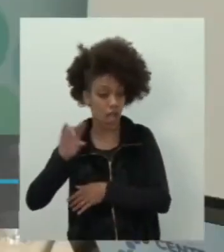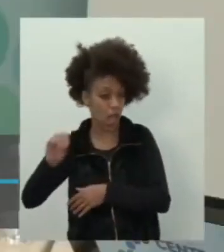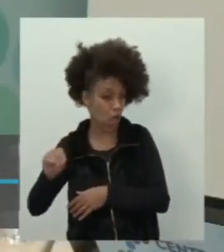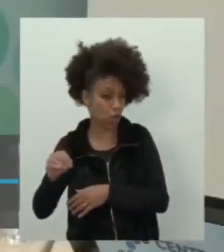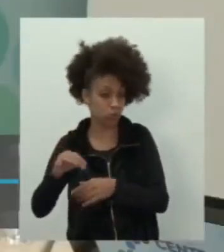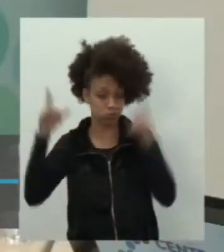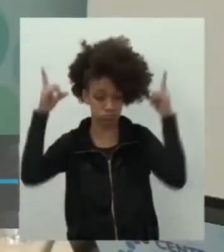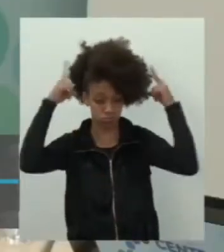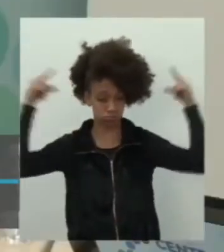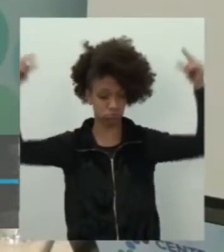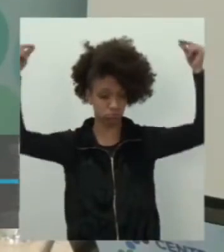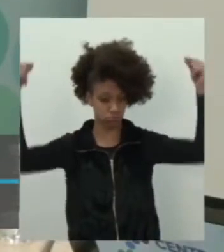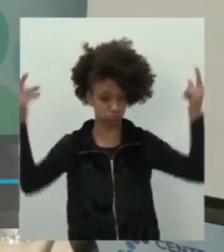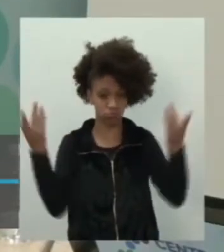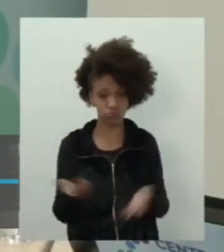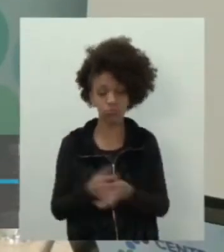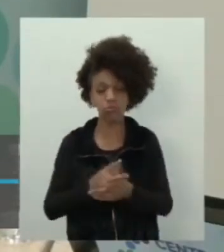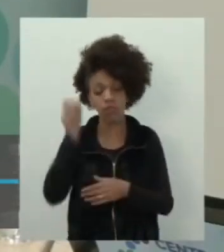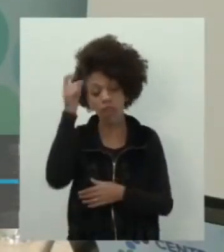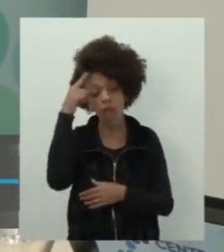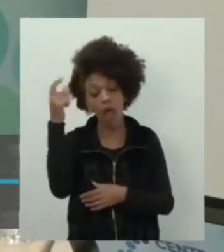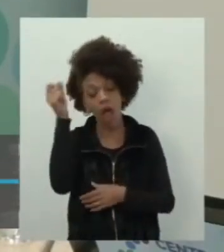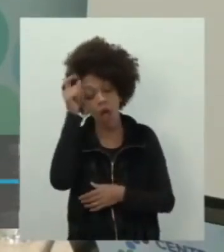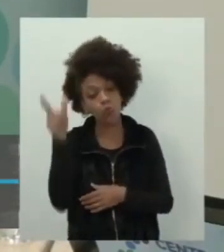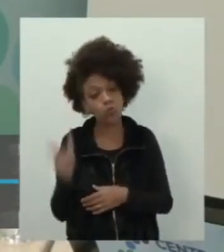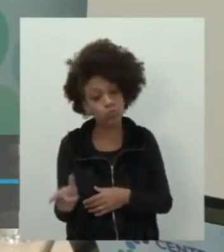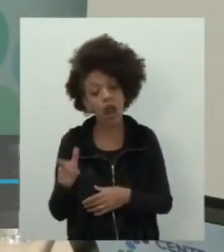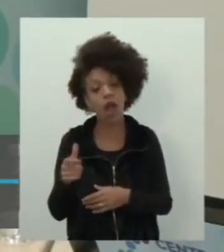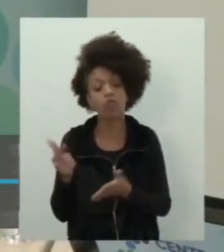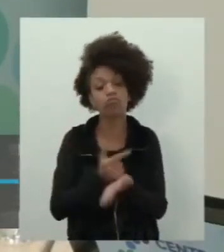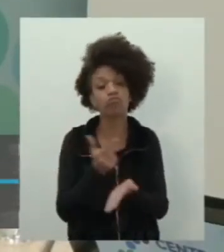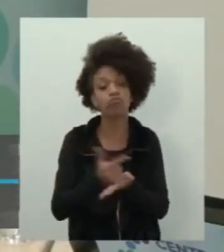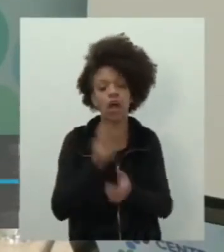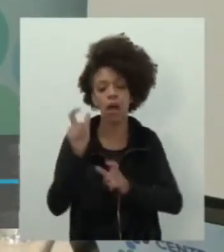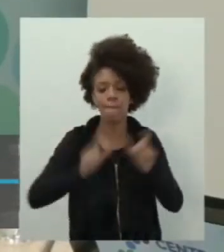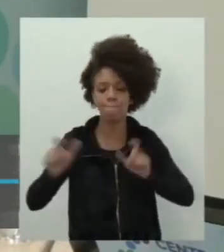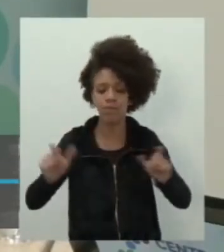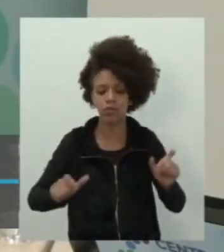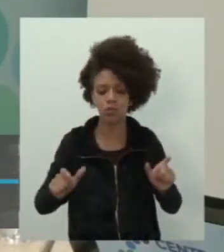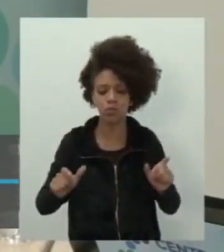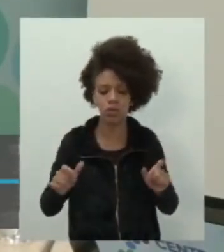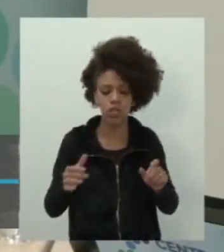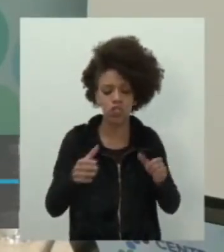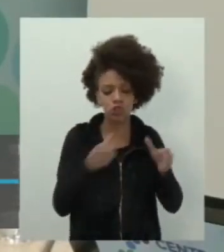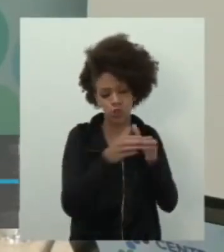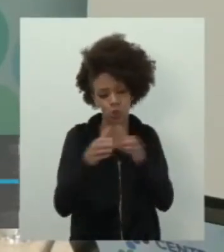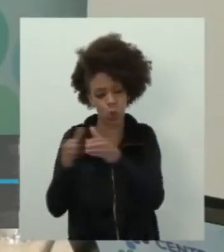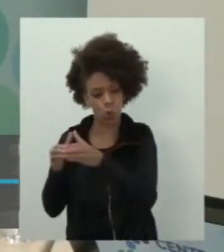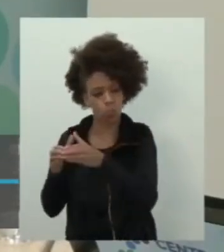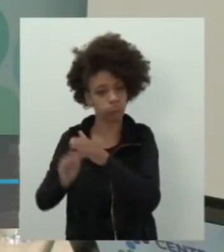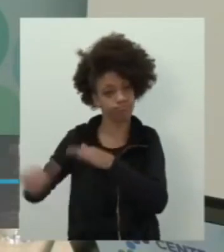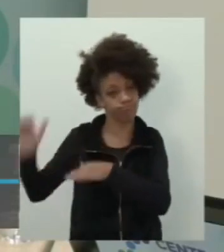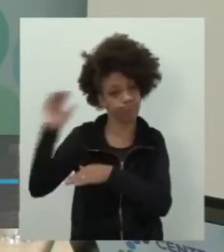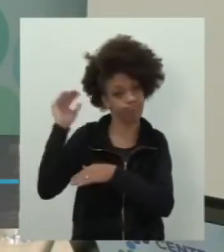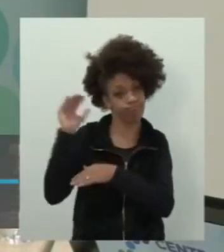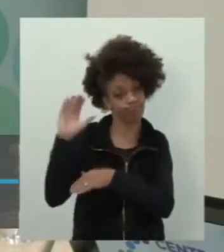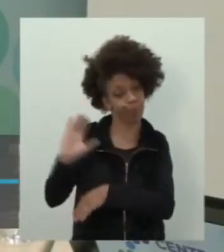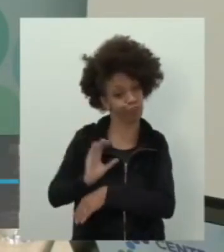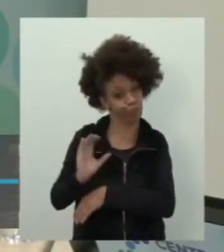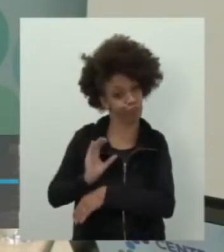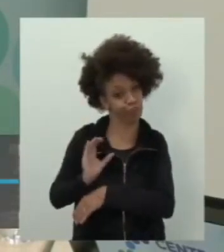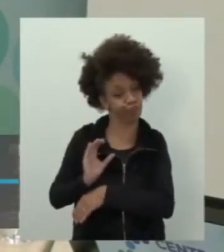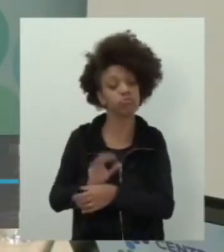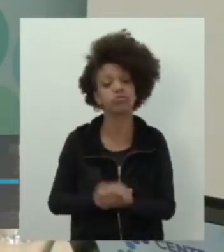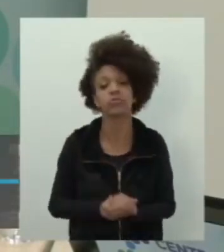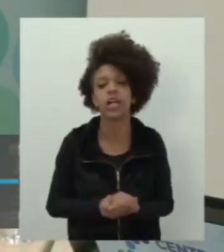vida cultural, de literatura, eram pessoas de uma classe social mais elevada, eram os nobres, né? Então,